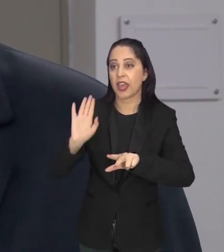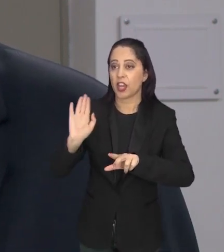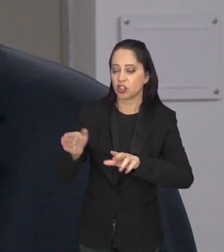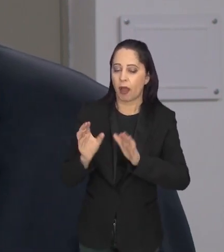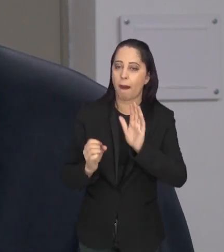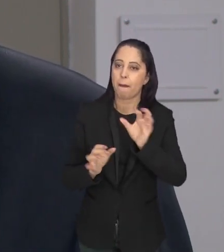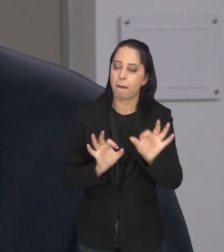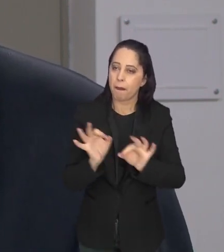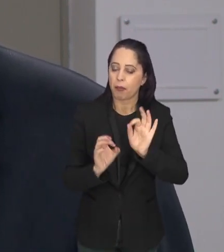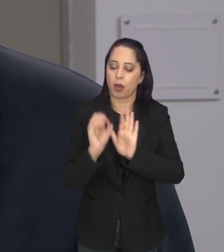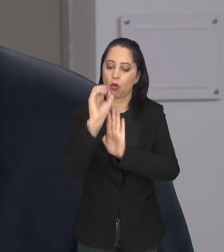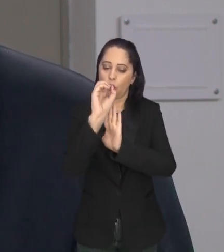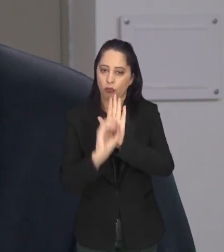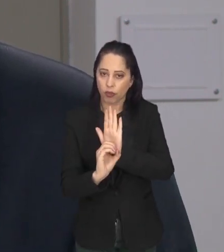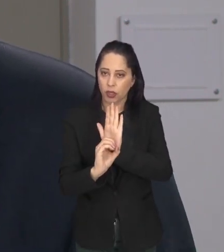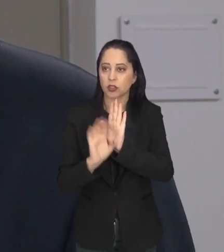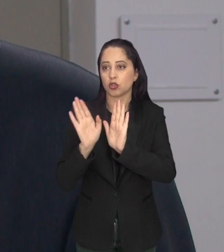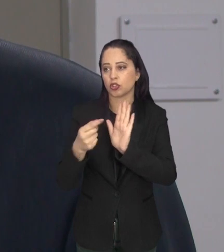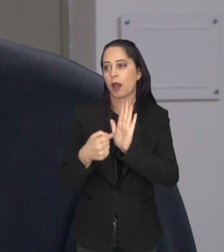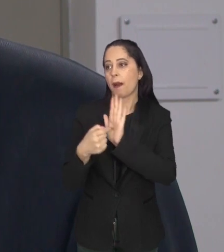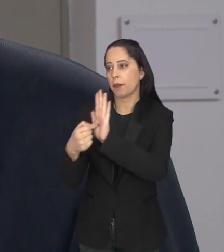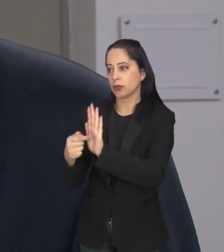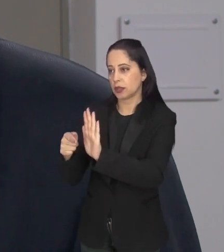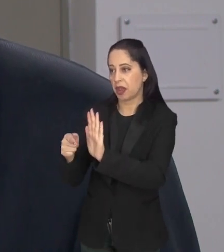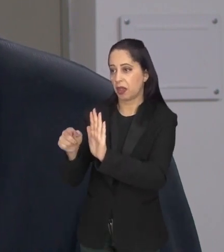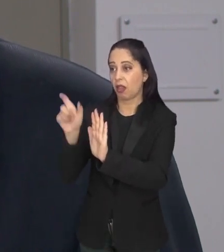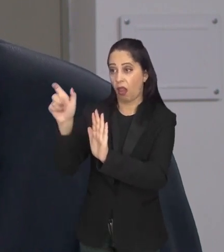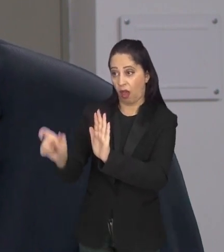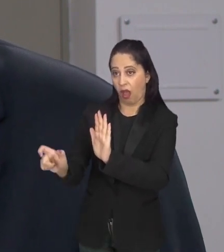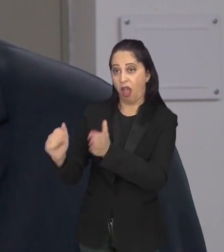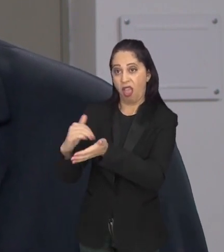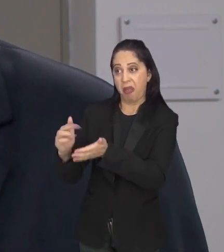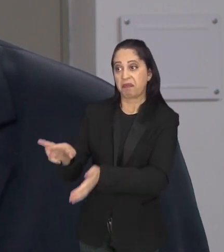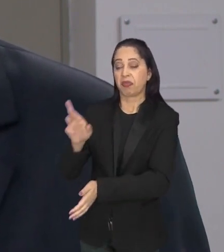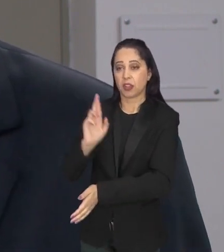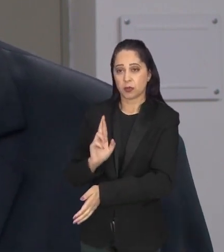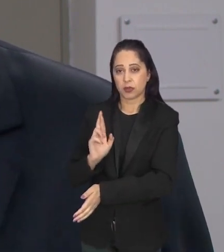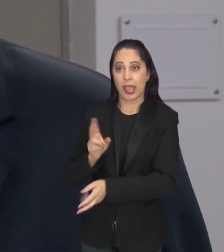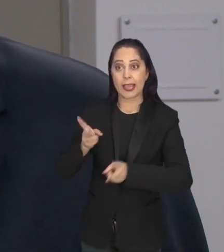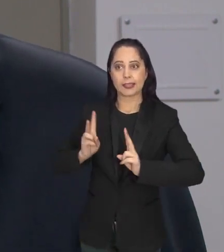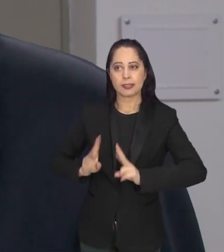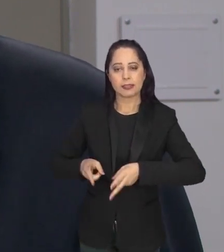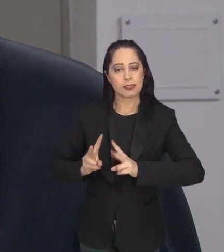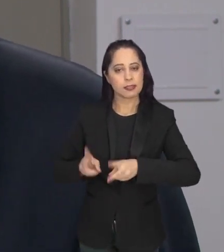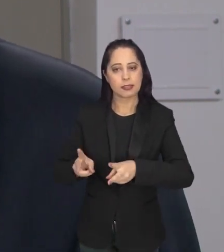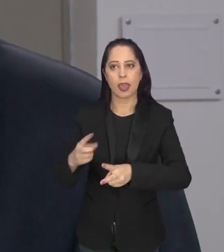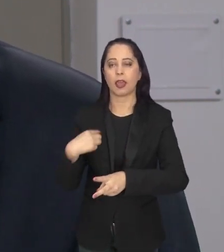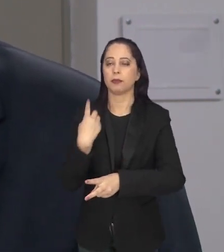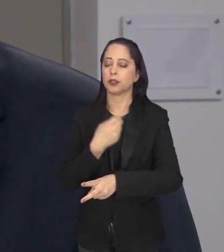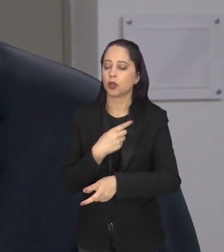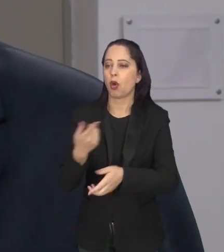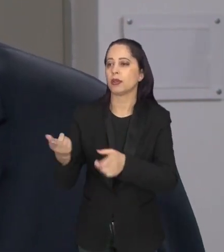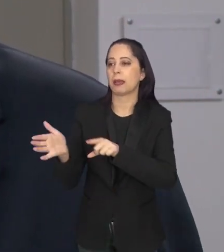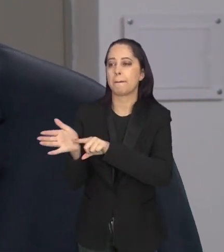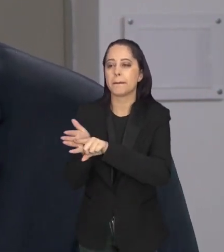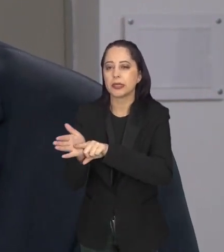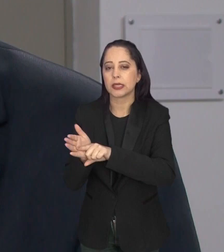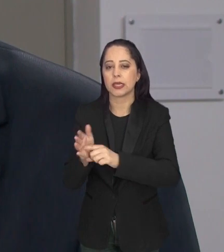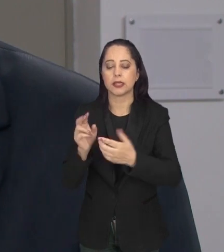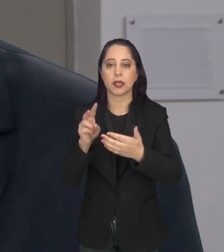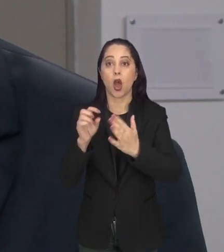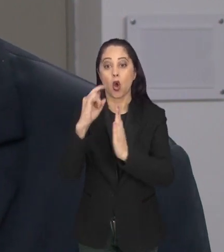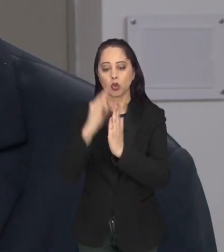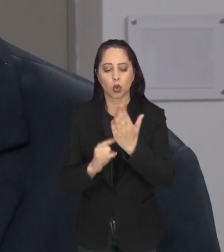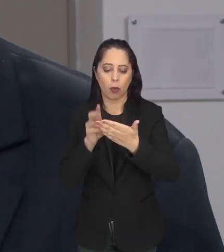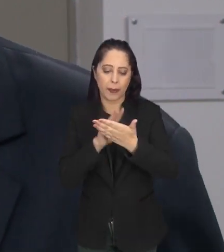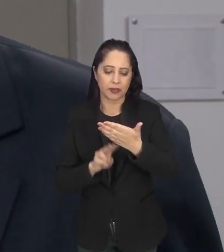enviado ofícios, os ofícios foram respondidos, e sempre quando a gente vai fazer a perícia, a